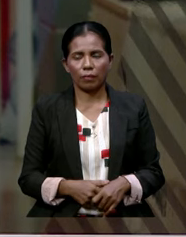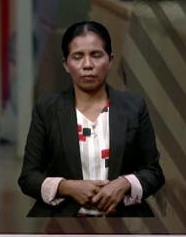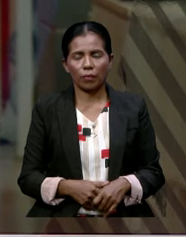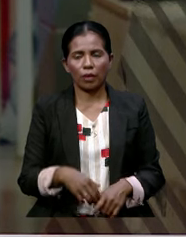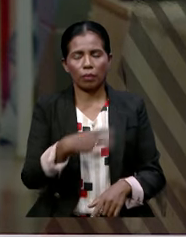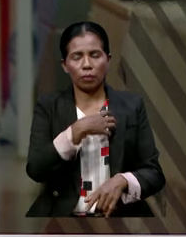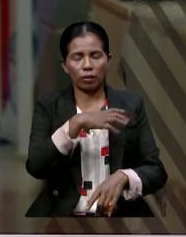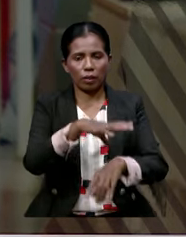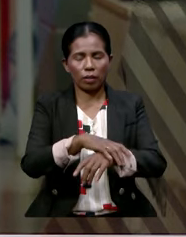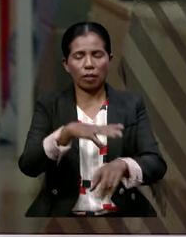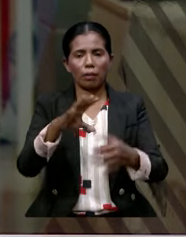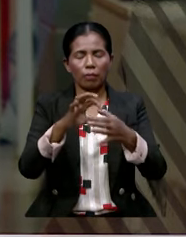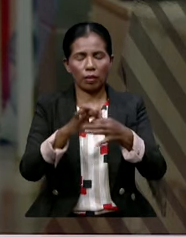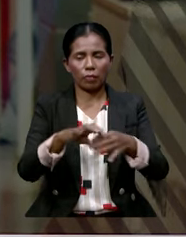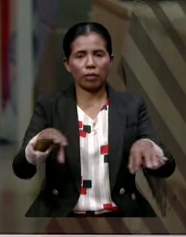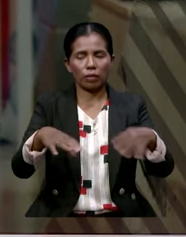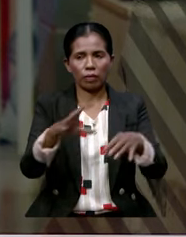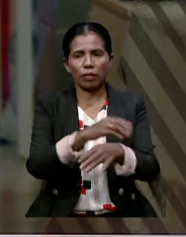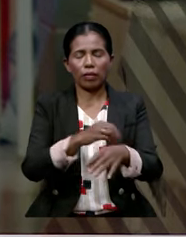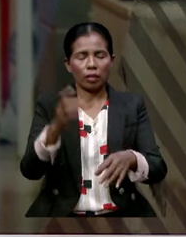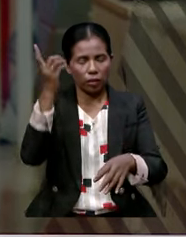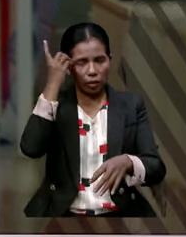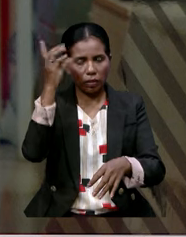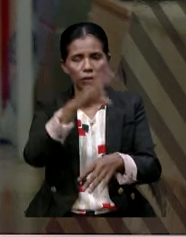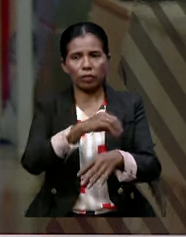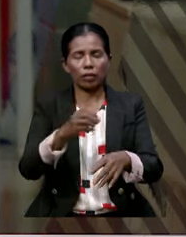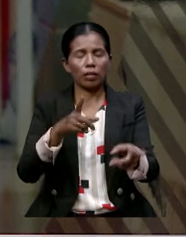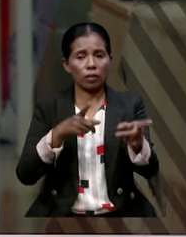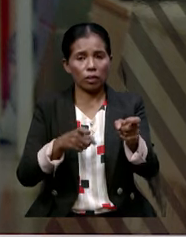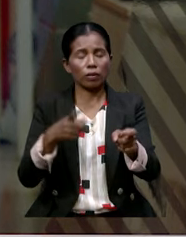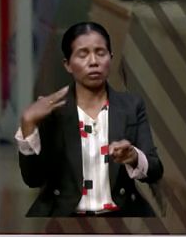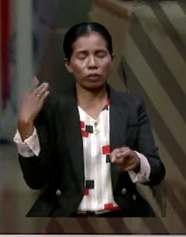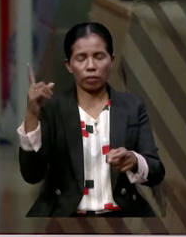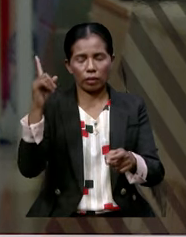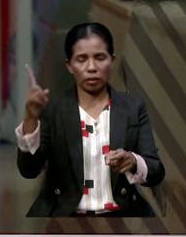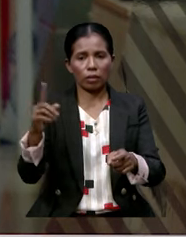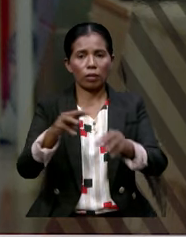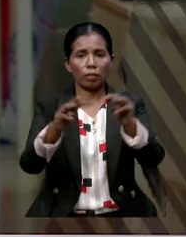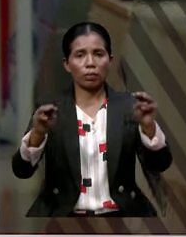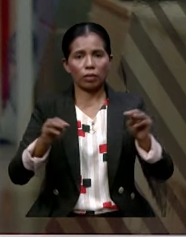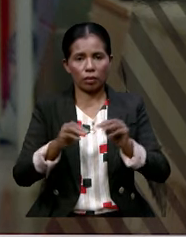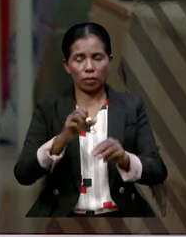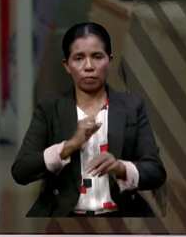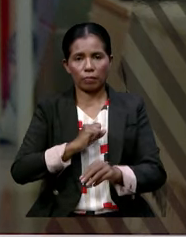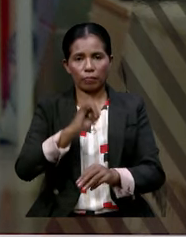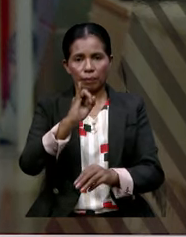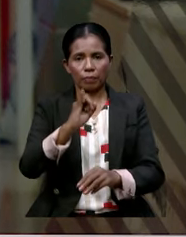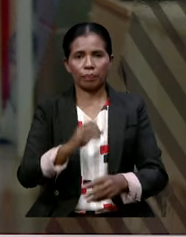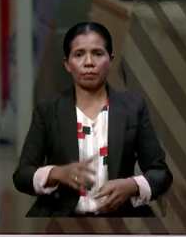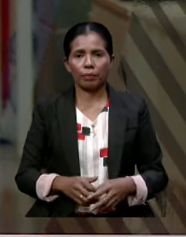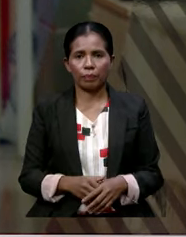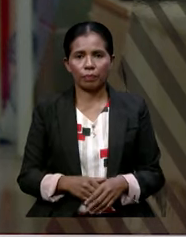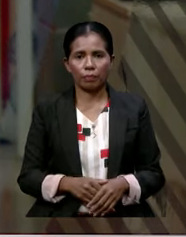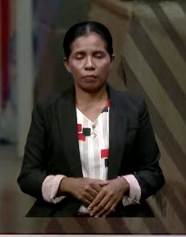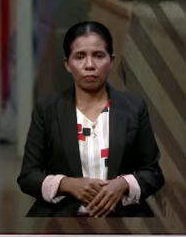Penetele assegura um membro do serviço secreto na BDX confia tiro jovem ida e atilomar município Covalima.